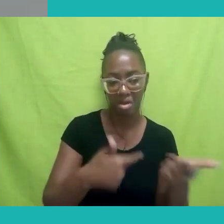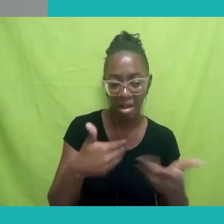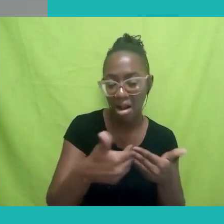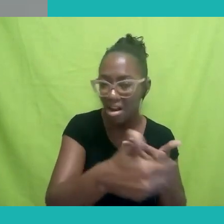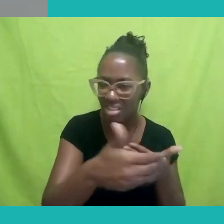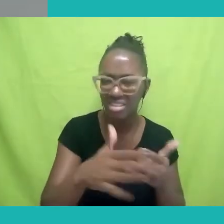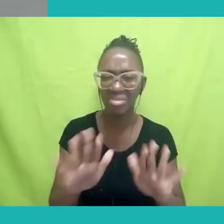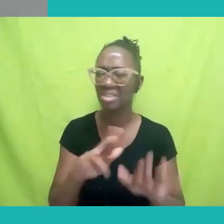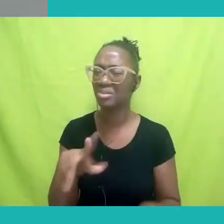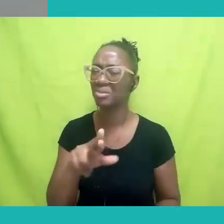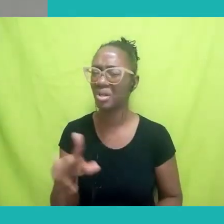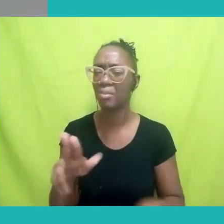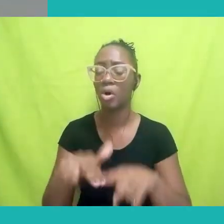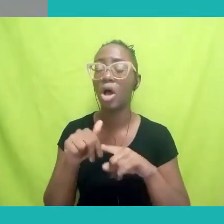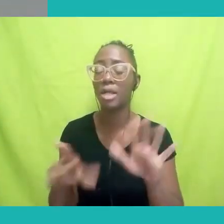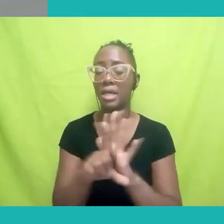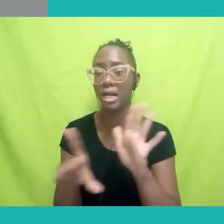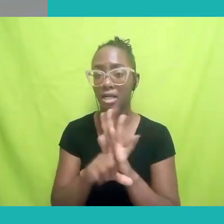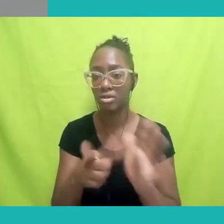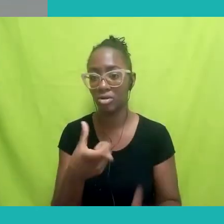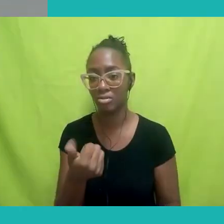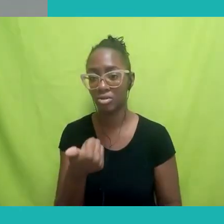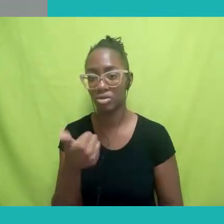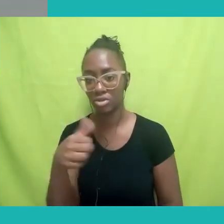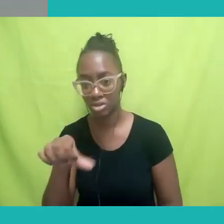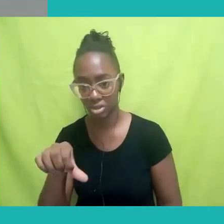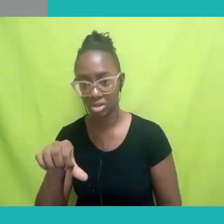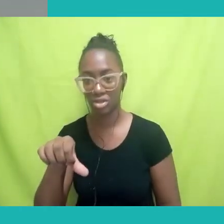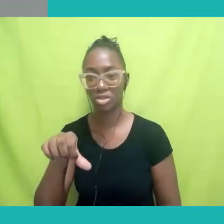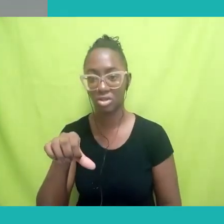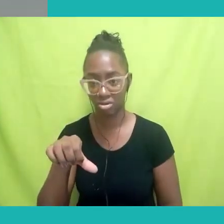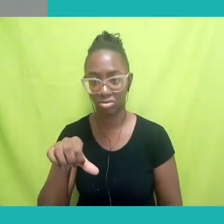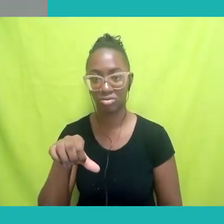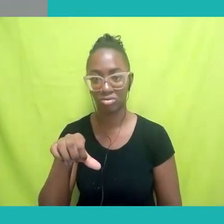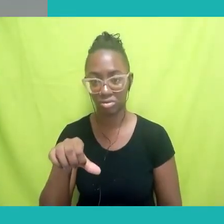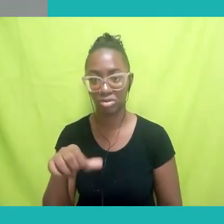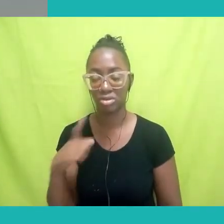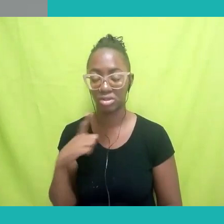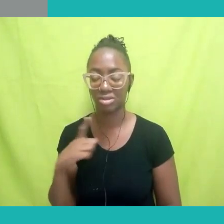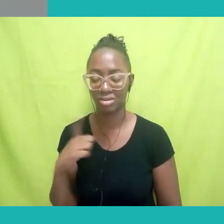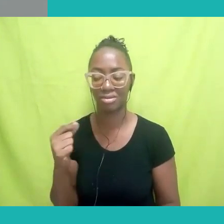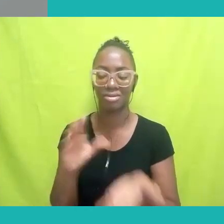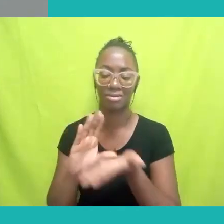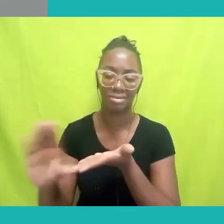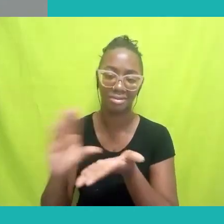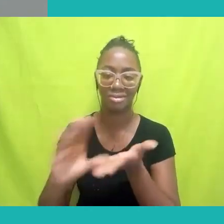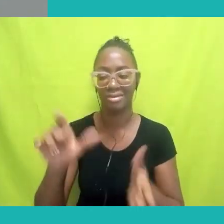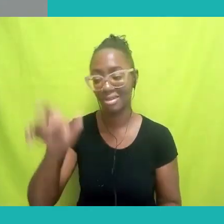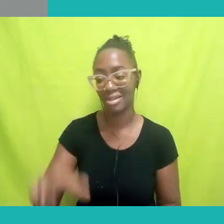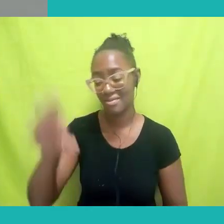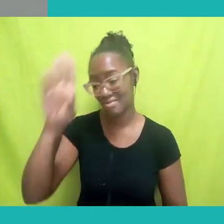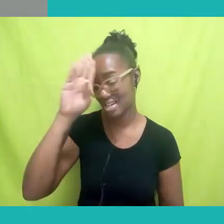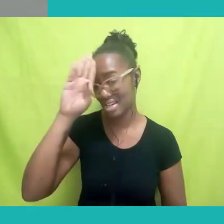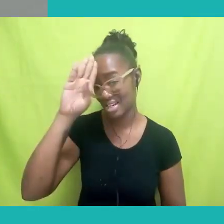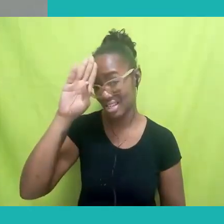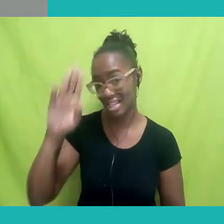gente, com a lei de 2019, ocorreram algumas gratificações que o militar que está na reserva, ele